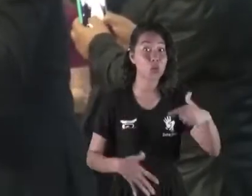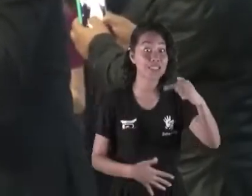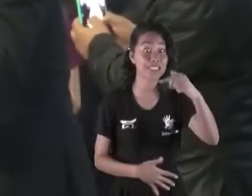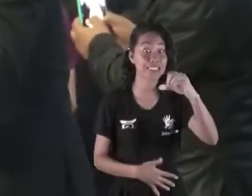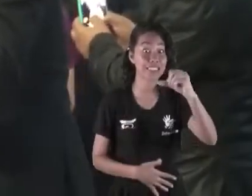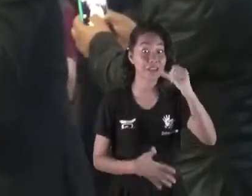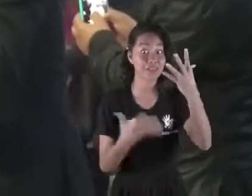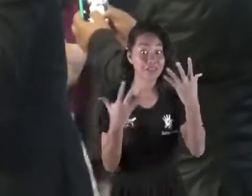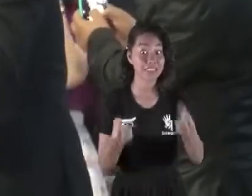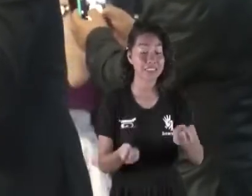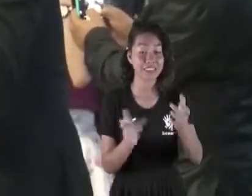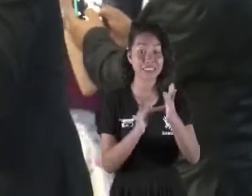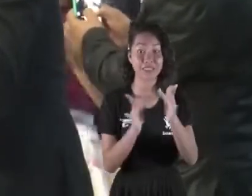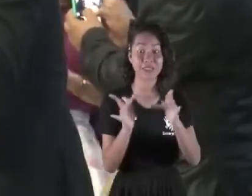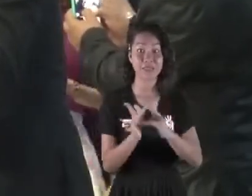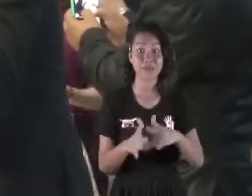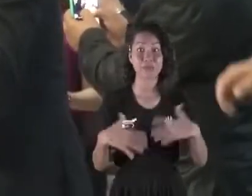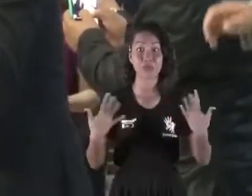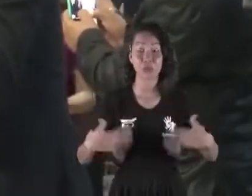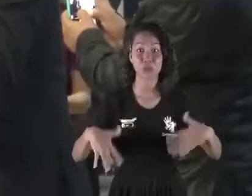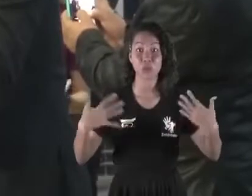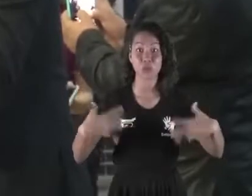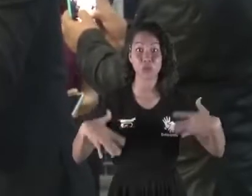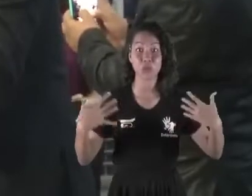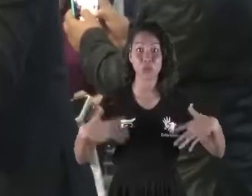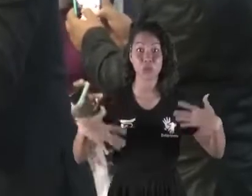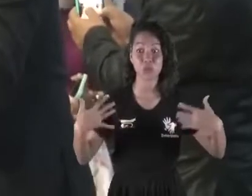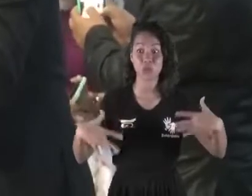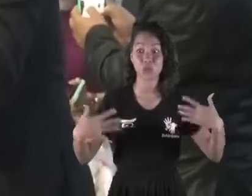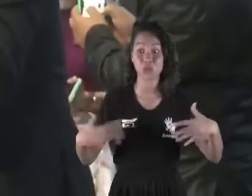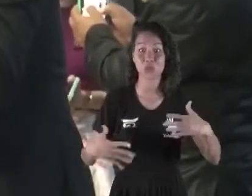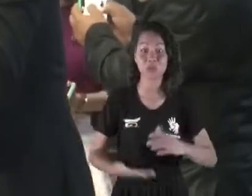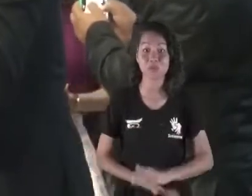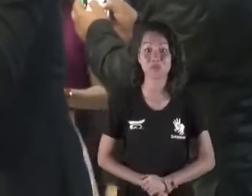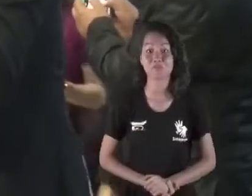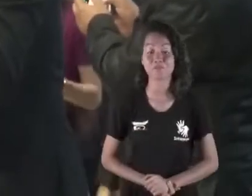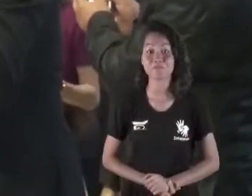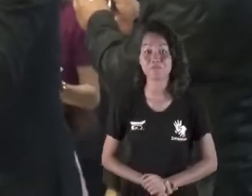vem. Para que entre o rei